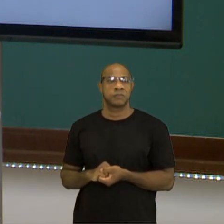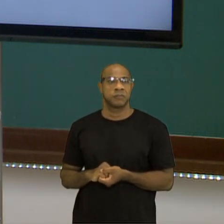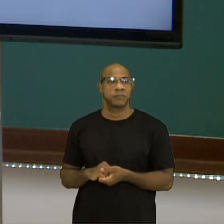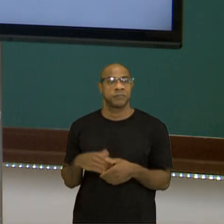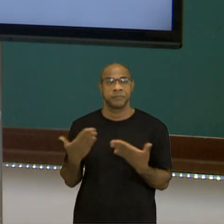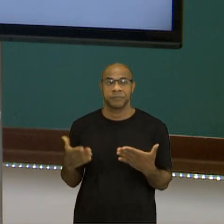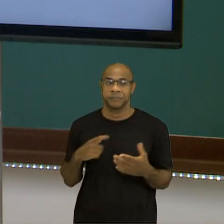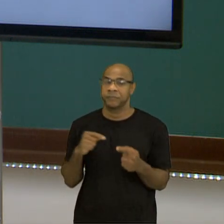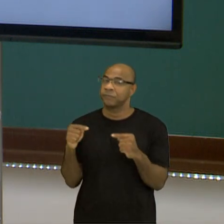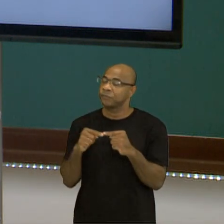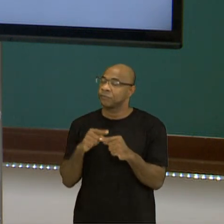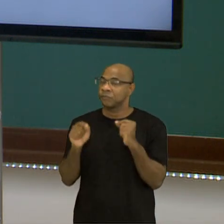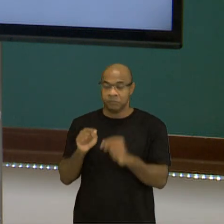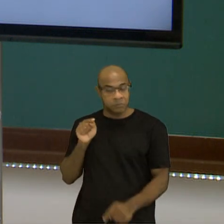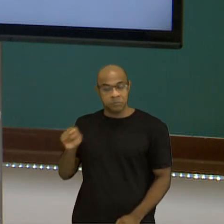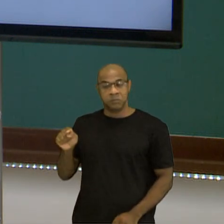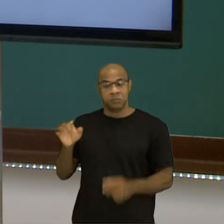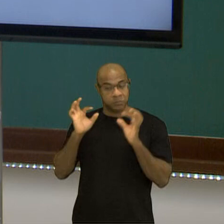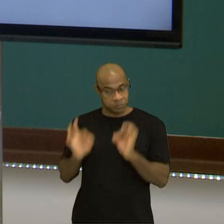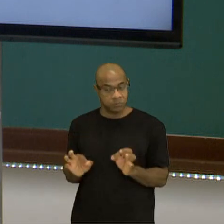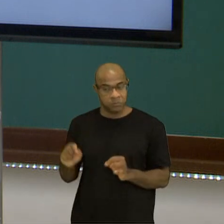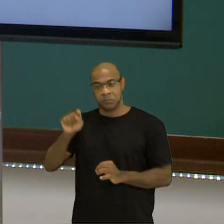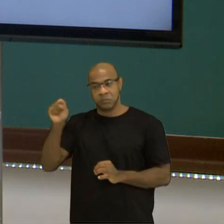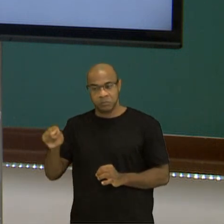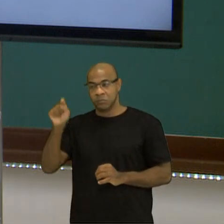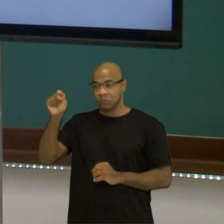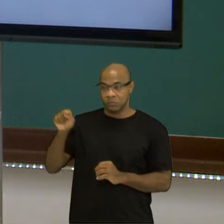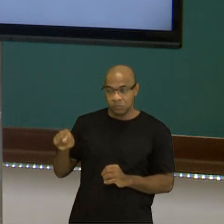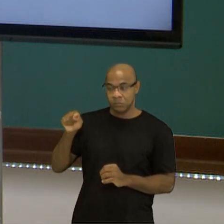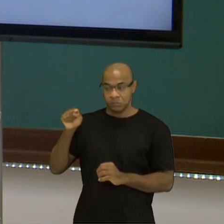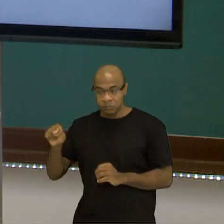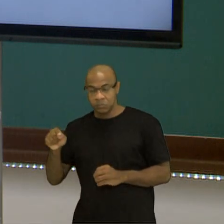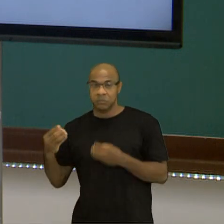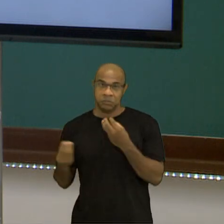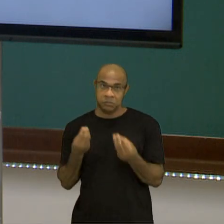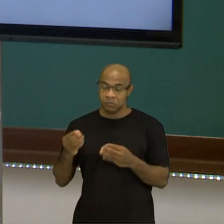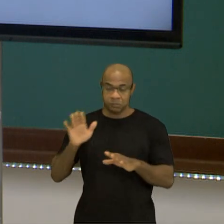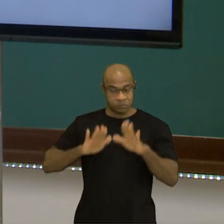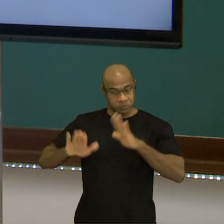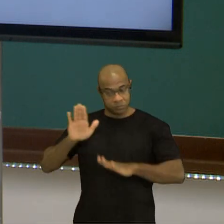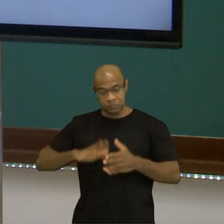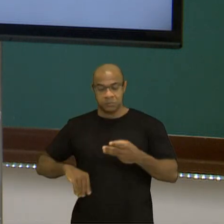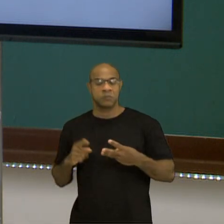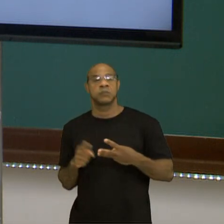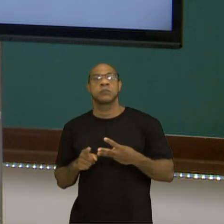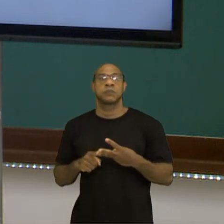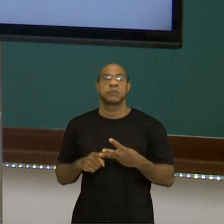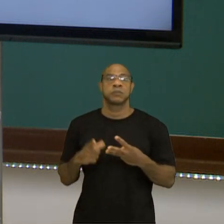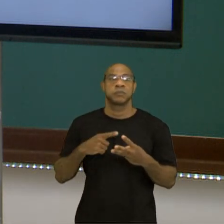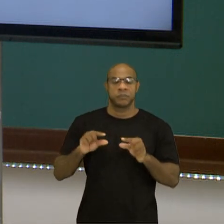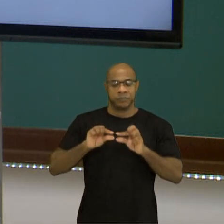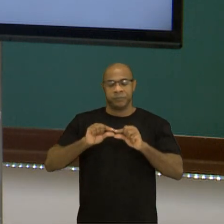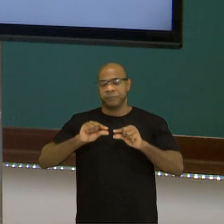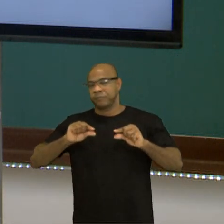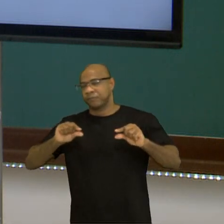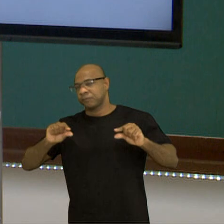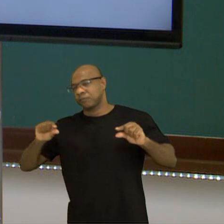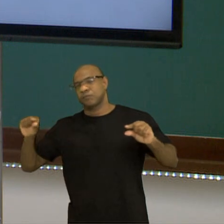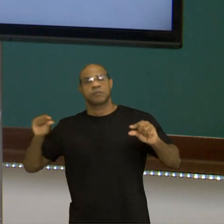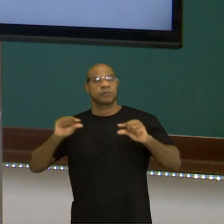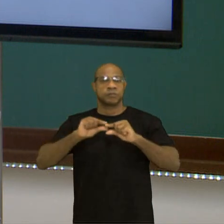Sobre writing. Quais são as usadas no writing, né? Numa escrita? Generally more formal. Sim, quando você